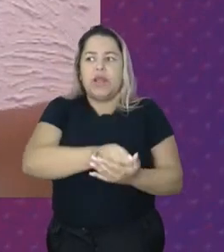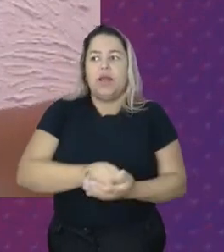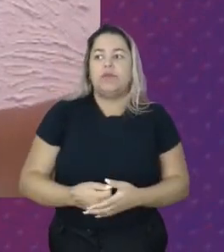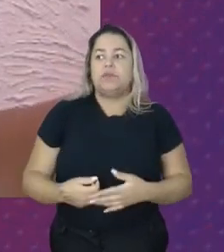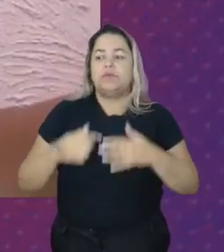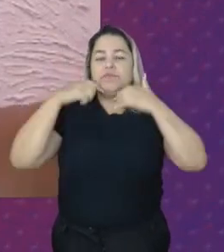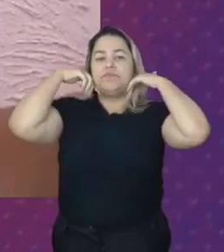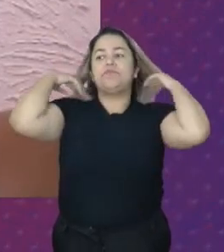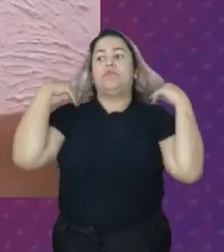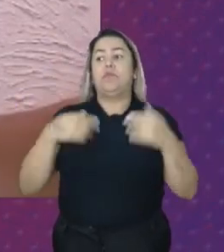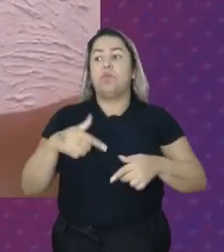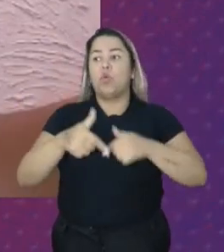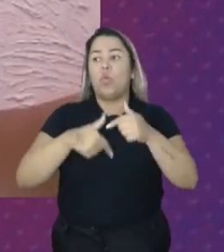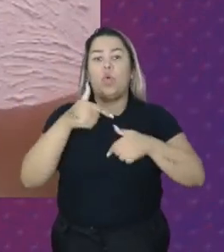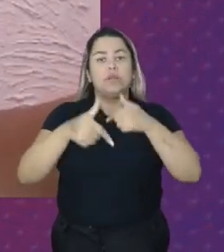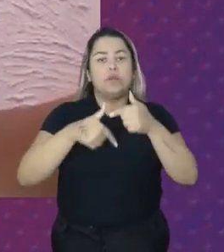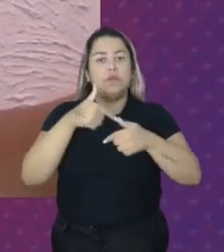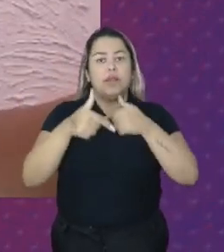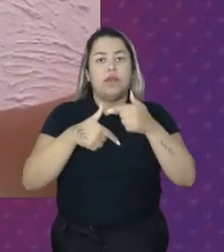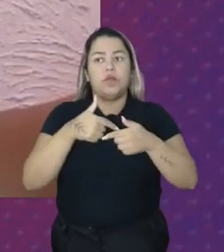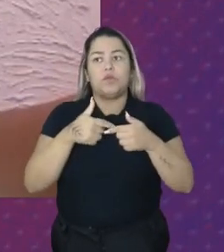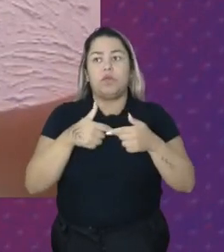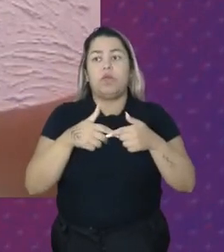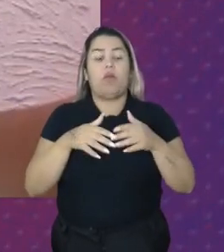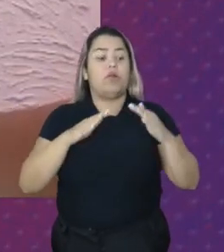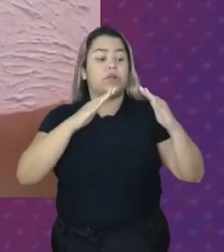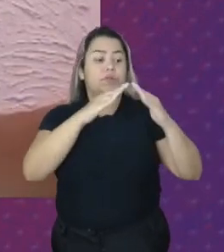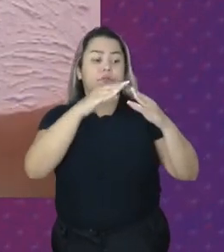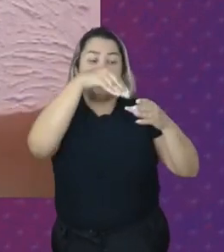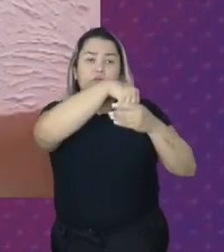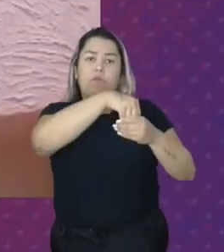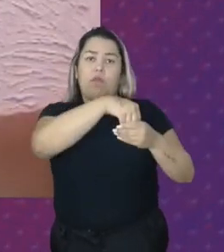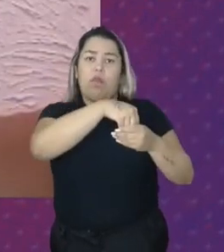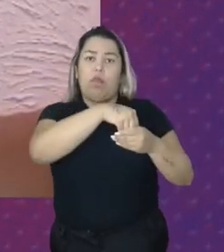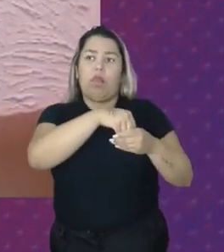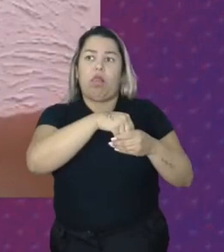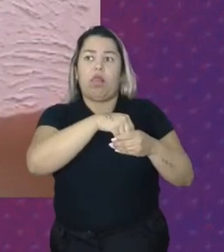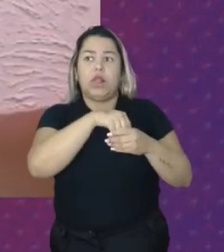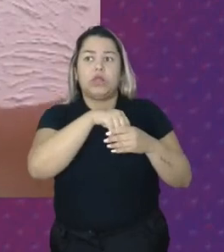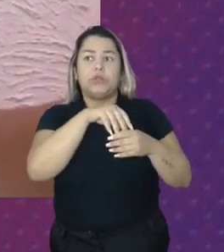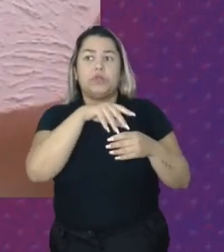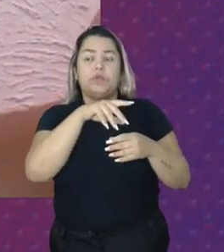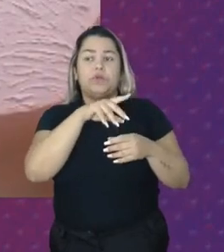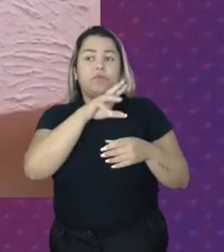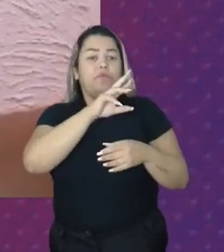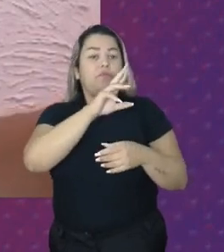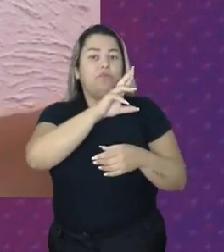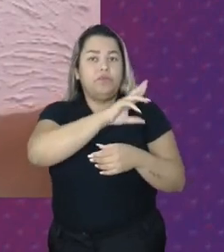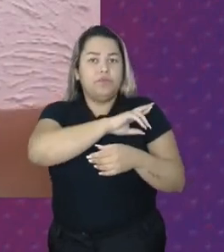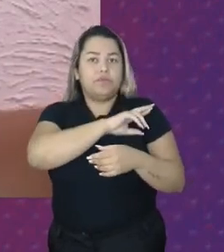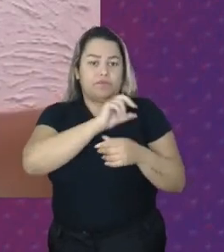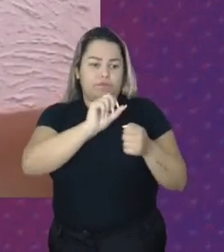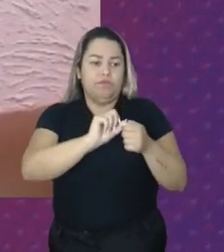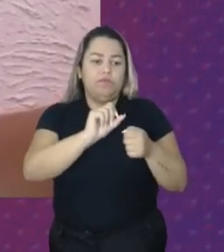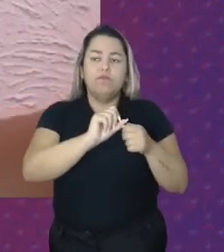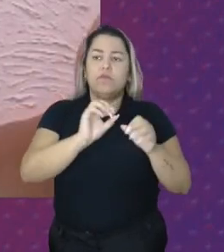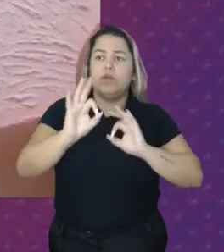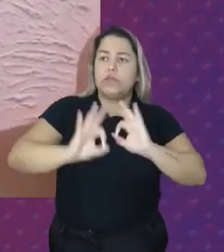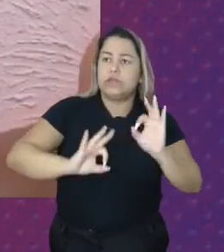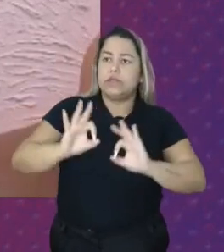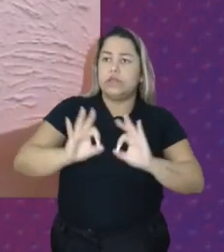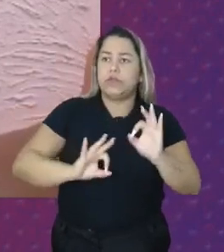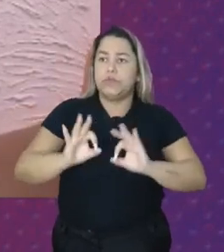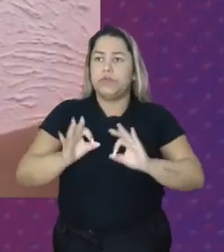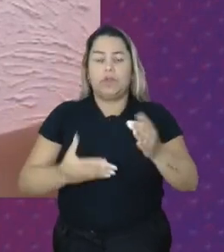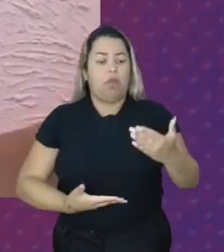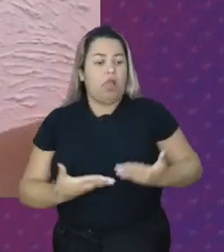a gente vai trabalhar, chega dentro de uma casa, o patrão chega e fala, você tem que fazer isso, você tem que fazer aquilo, você tem que me servir. E